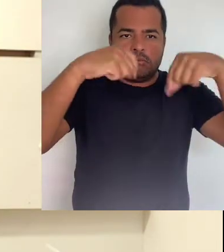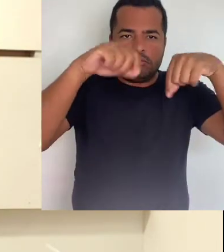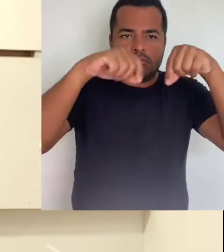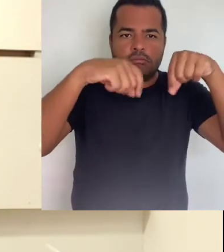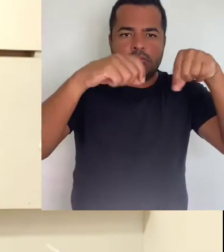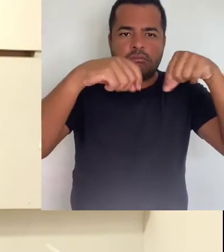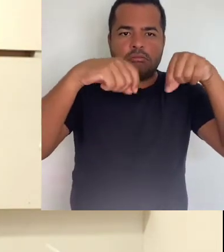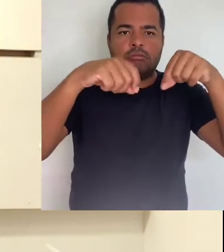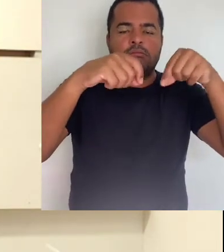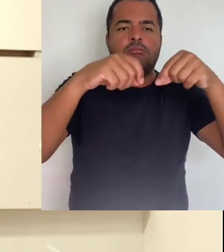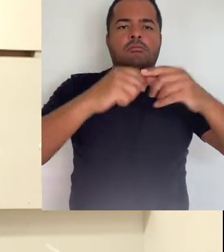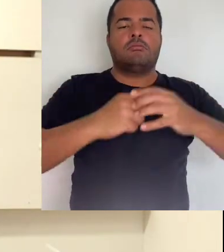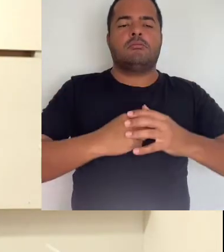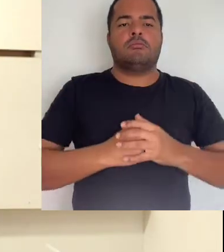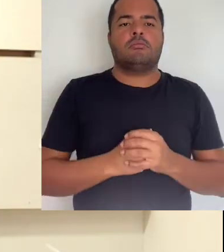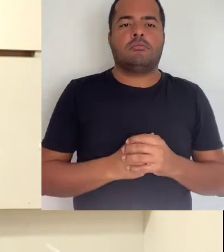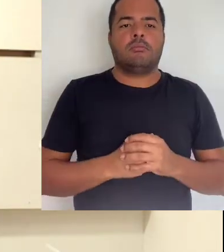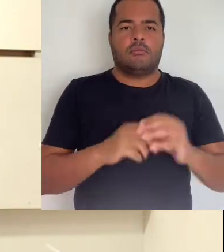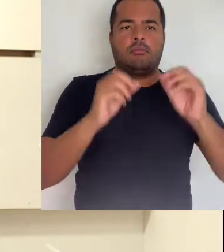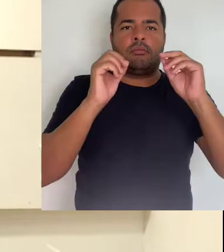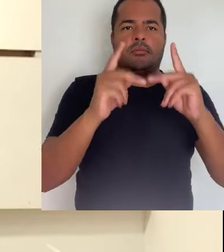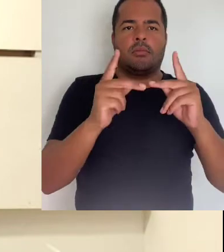ok? Você vai agitar.